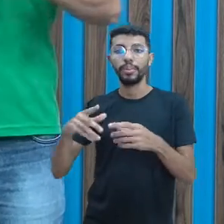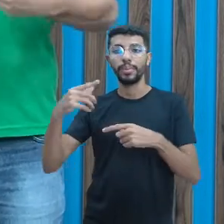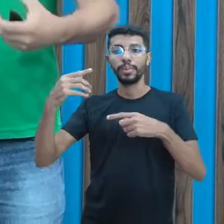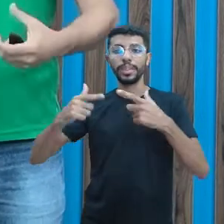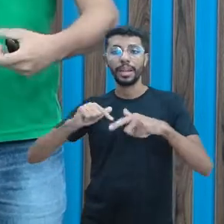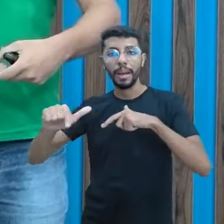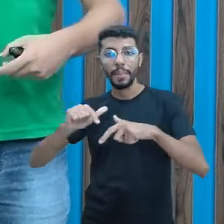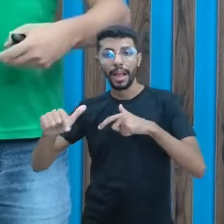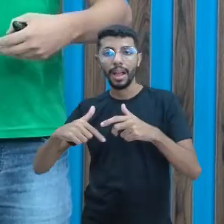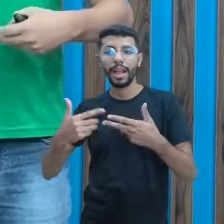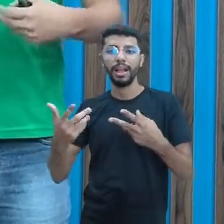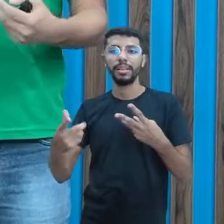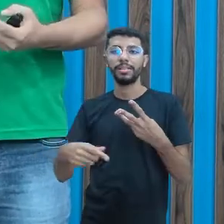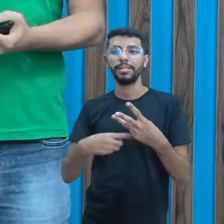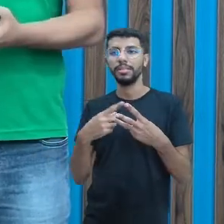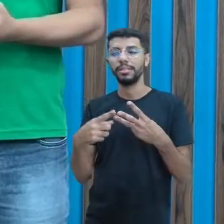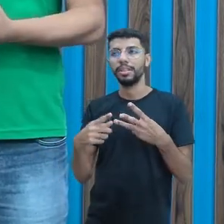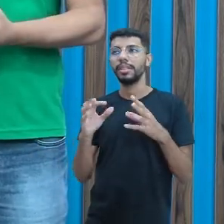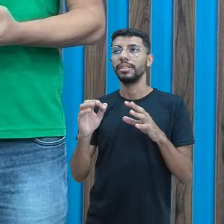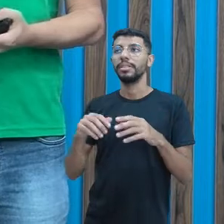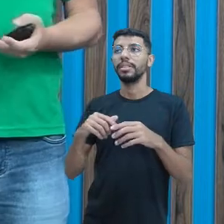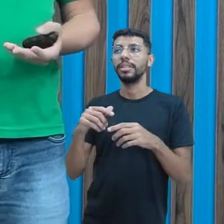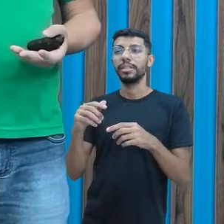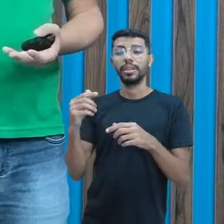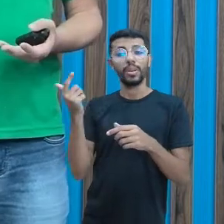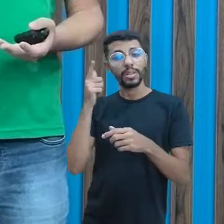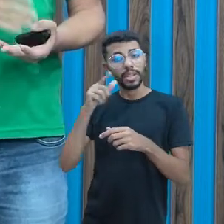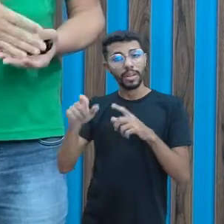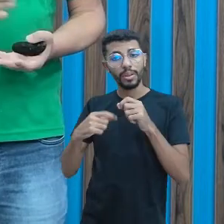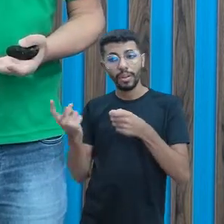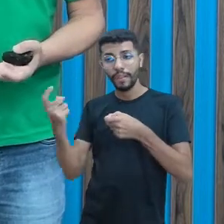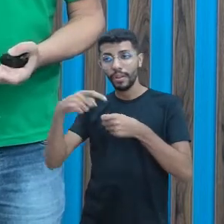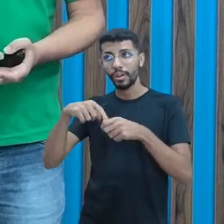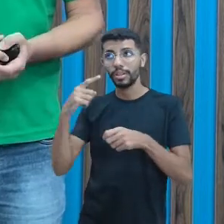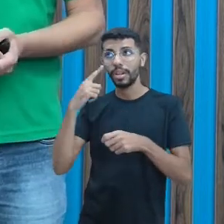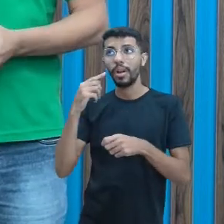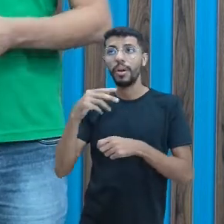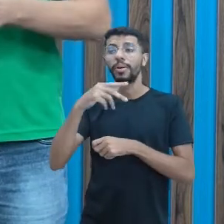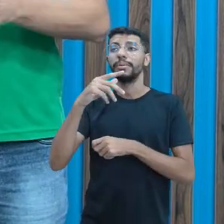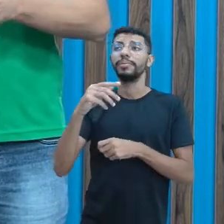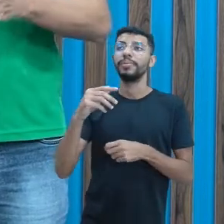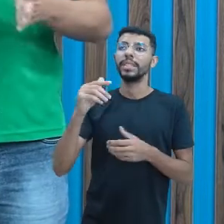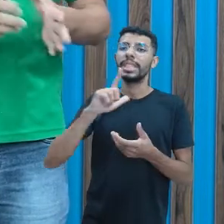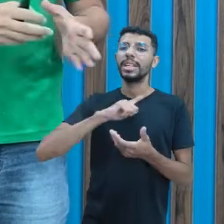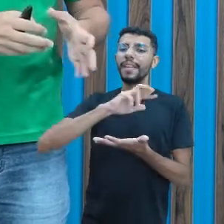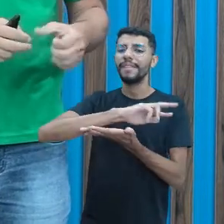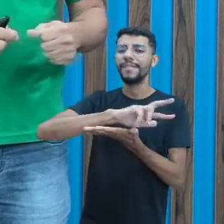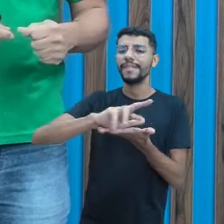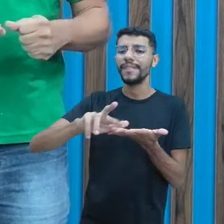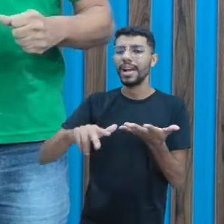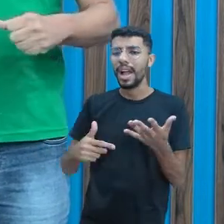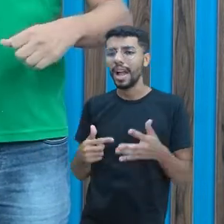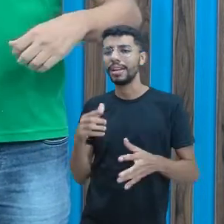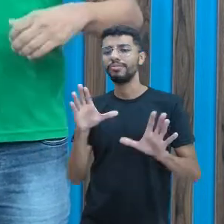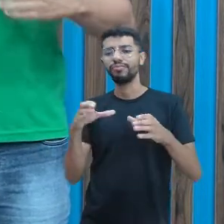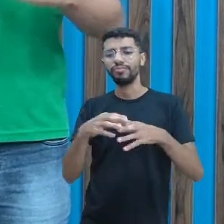se reconstrói. Então nós vamos ter o próprio MDB, que vai se tornar o PMDB, enfim, nós vamos ter vários partidos